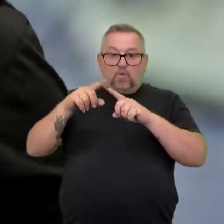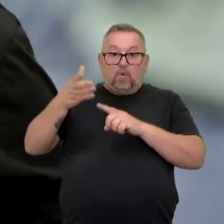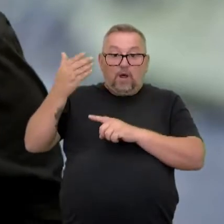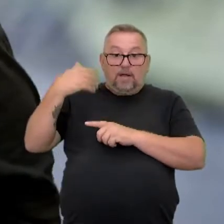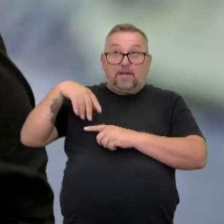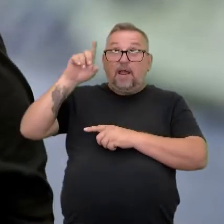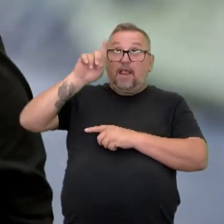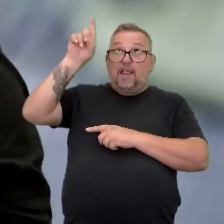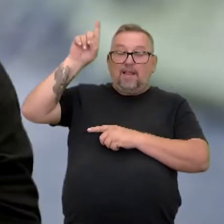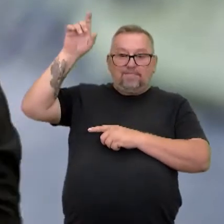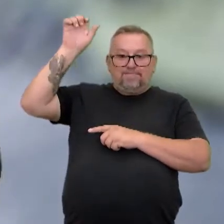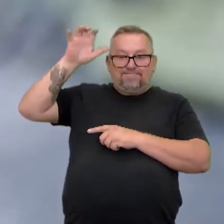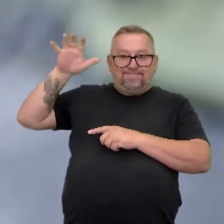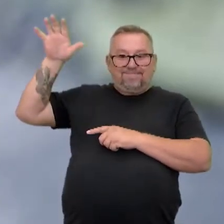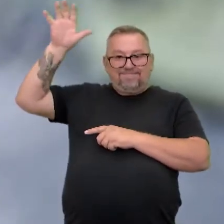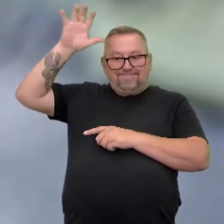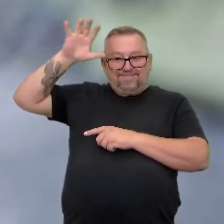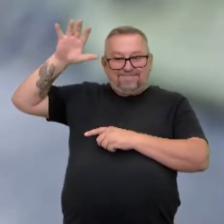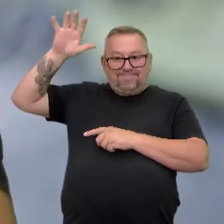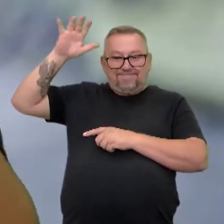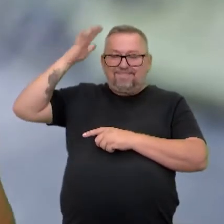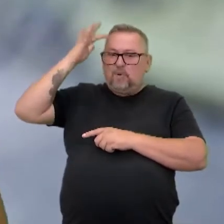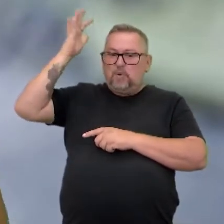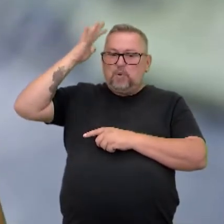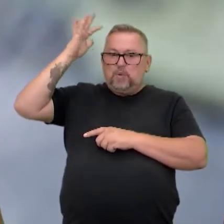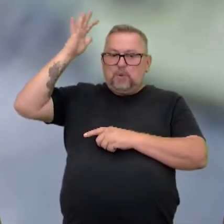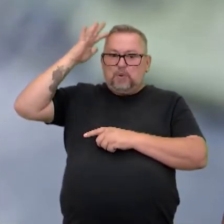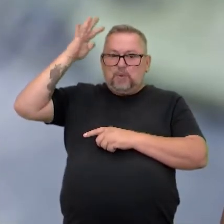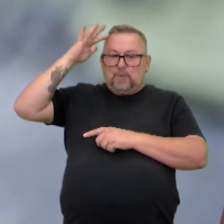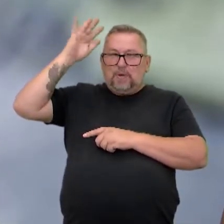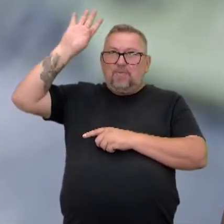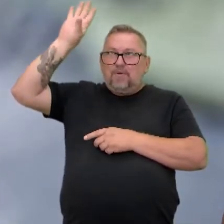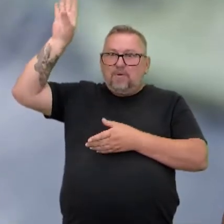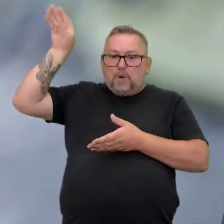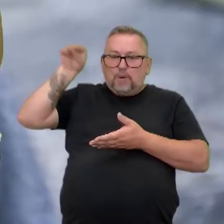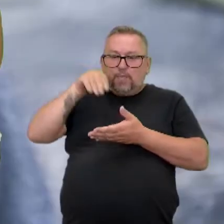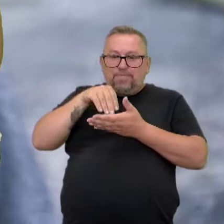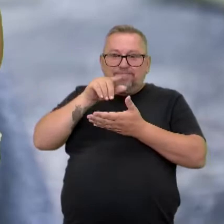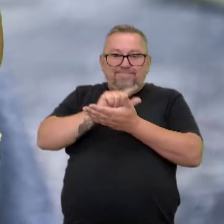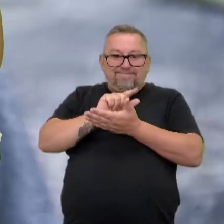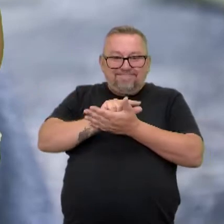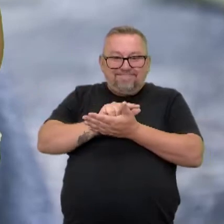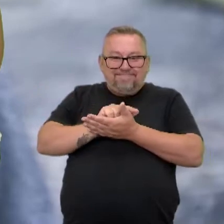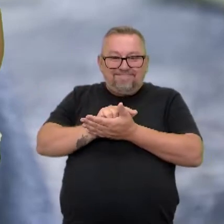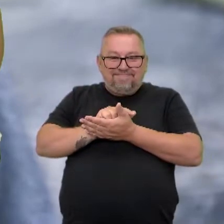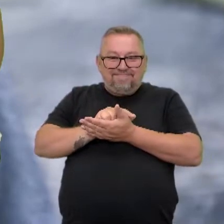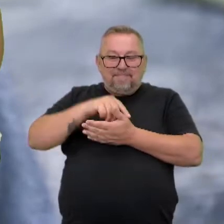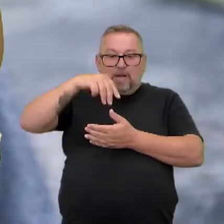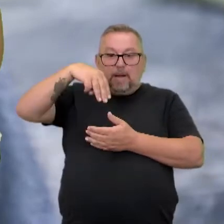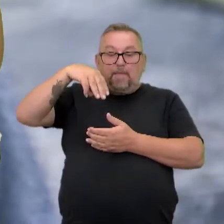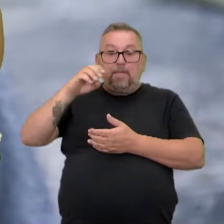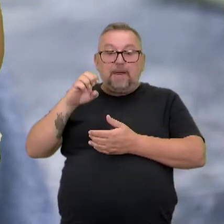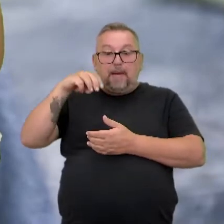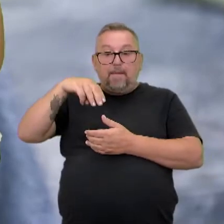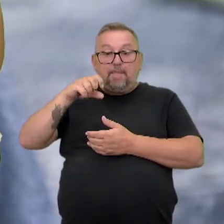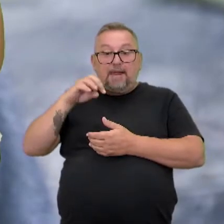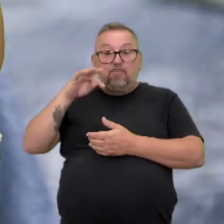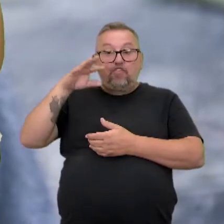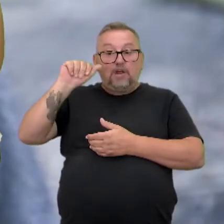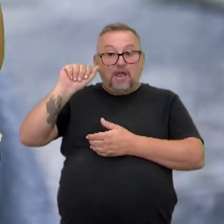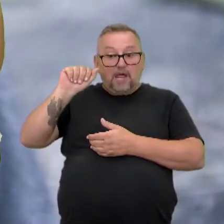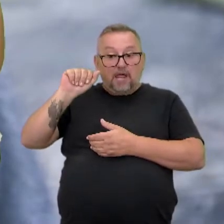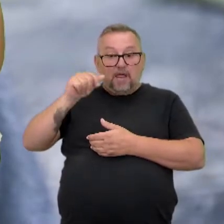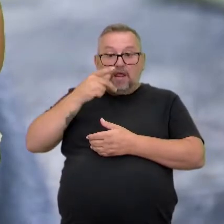das ideias. Certo. Você está colocando num papel algo que já foi criado na sua cabeça, né? A memética, ela vai falar só sobre